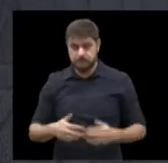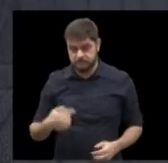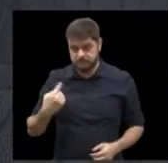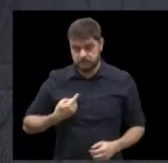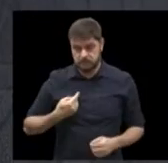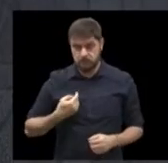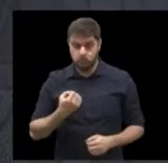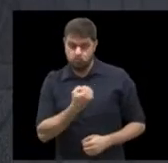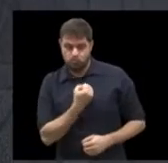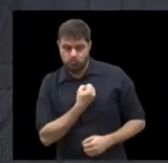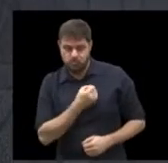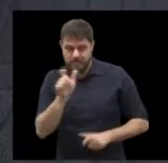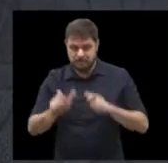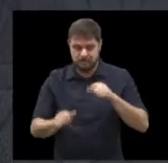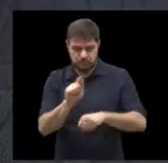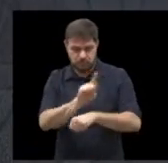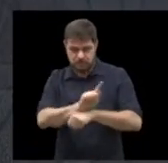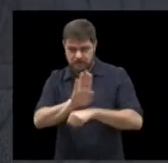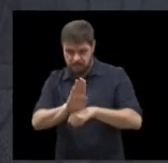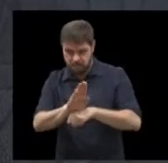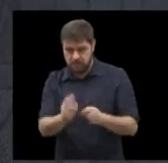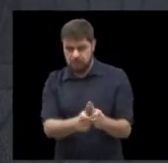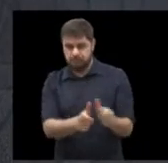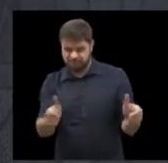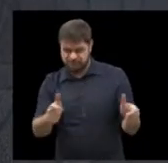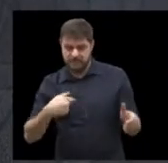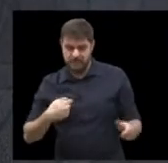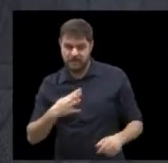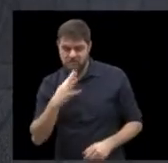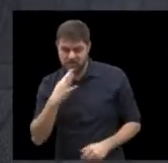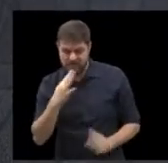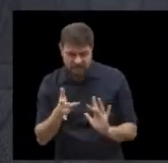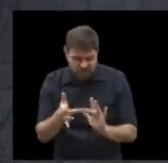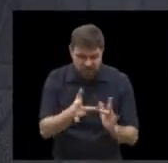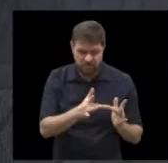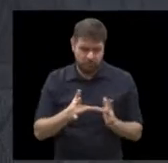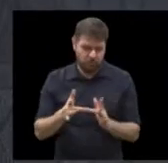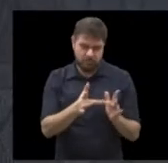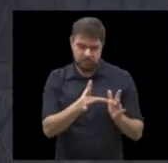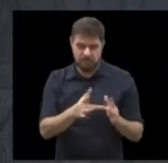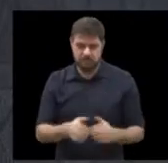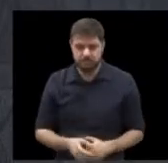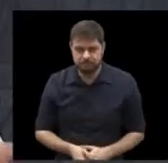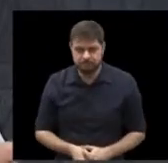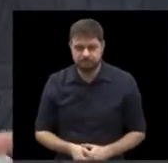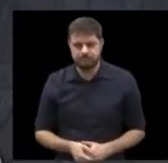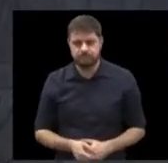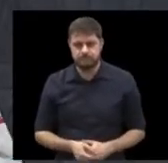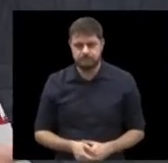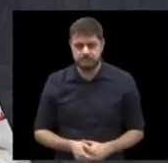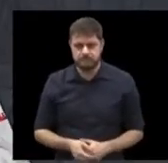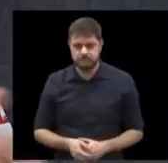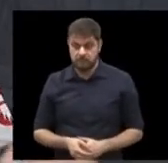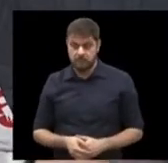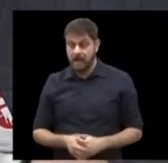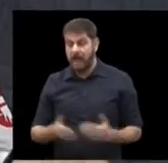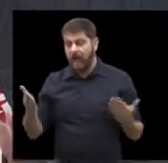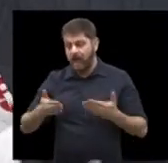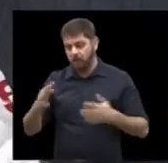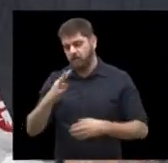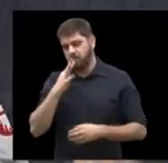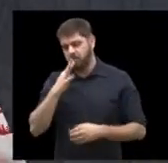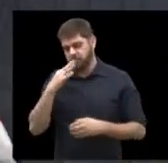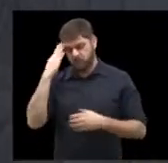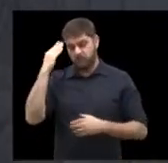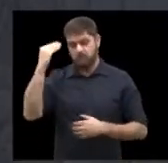um número maior de pacientes do que na realidade, vamos dizer, a população. Ficou conhecendo agora, há pouco tempo,